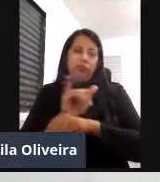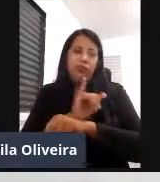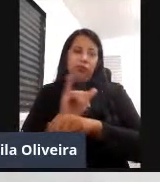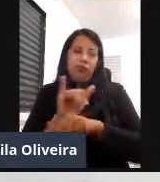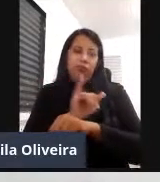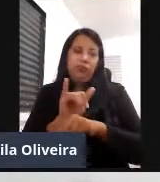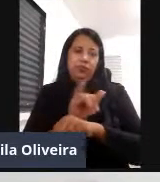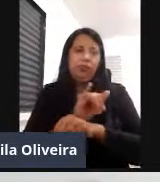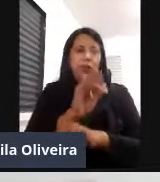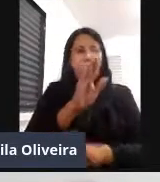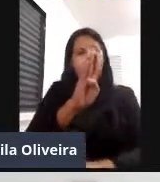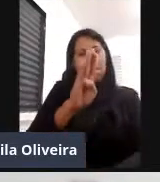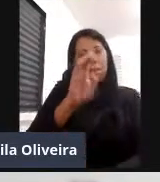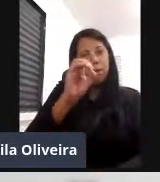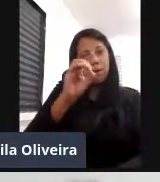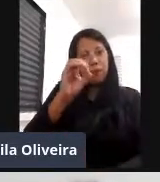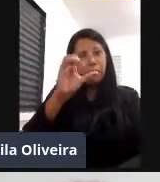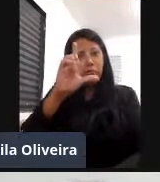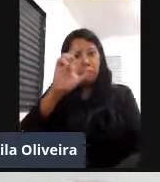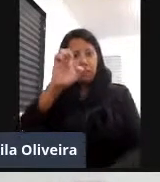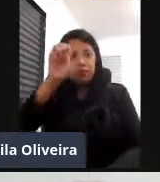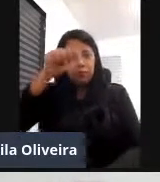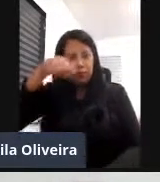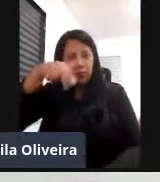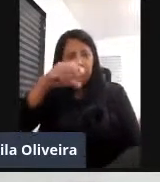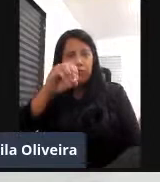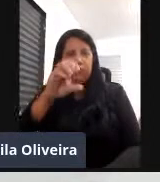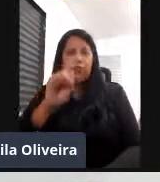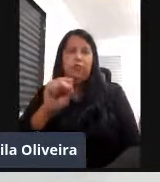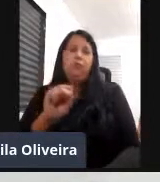às vezes a gente vai achando que tudo é importante. E aí